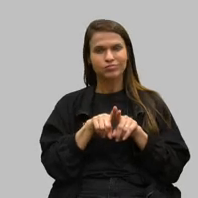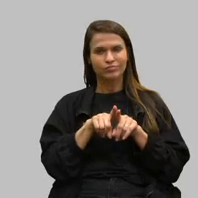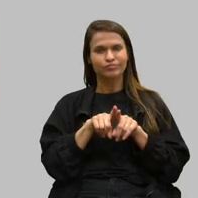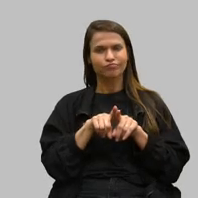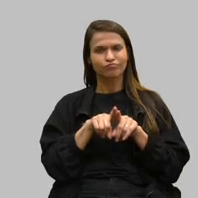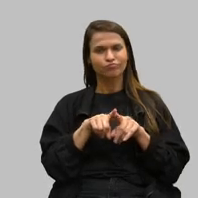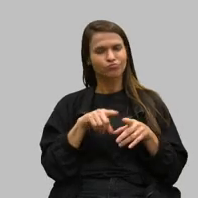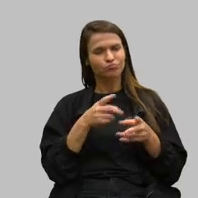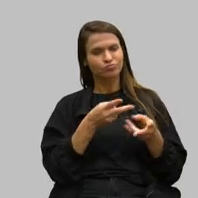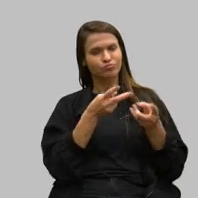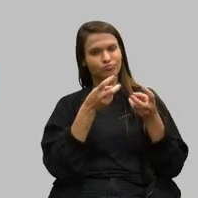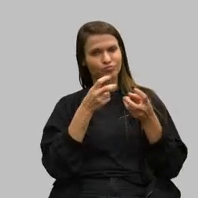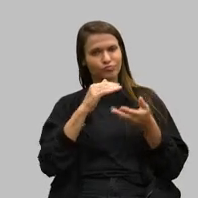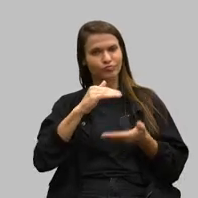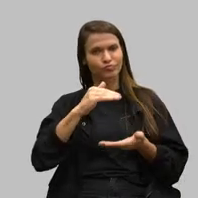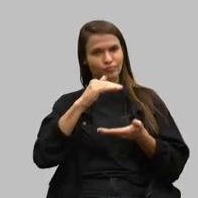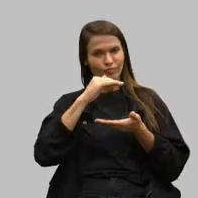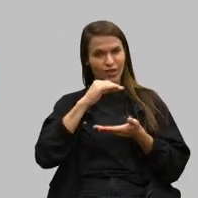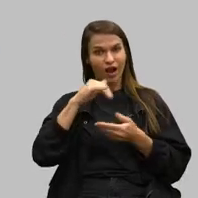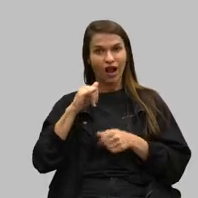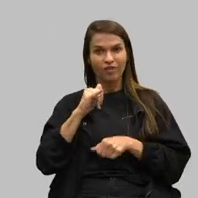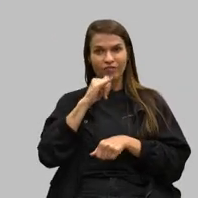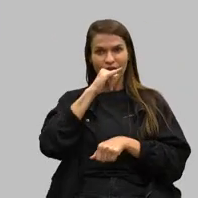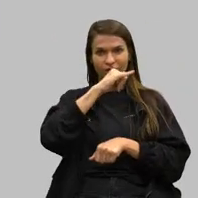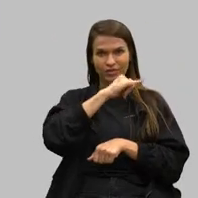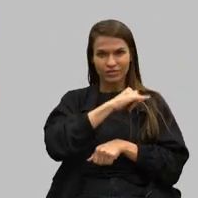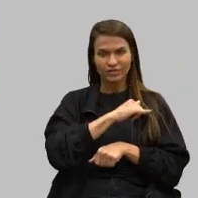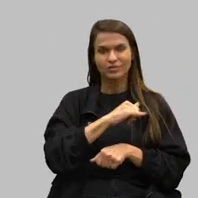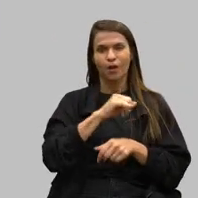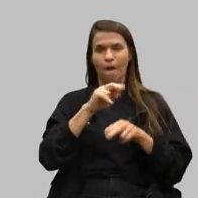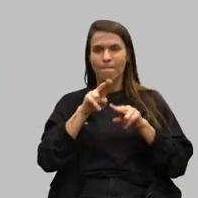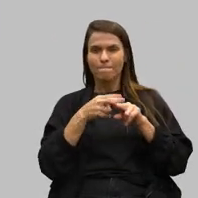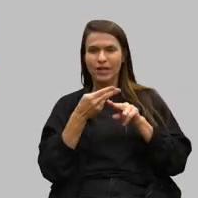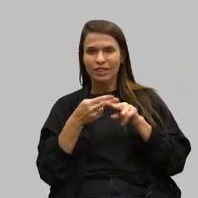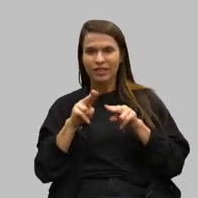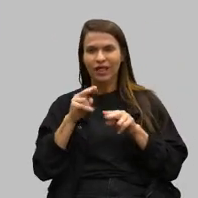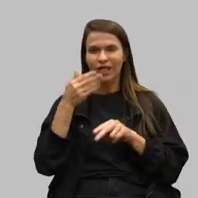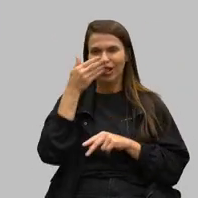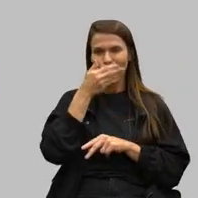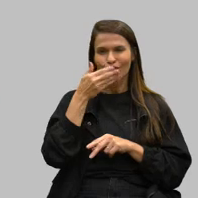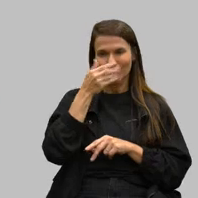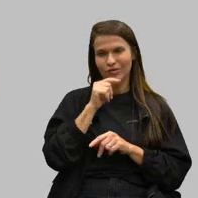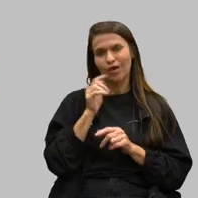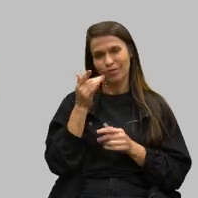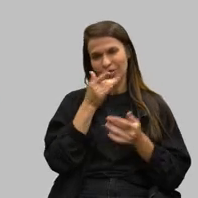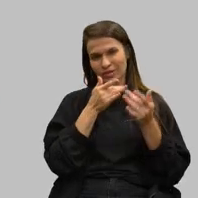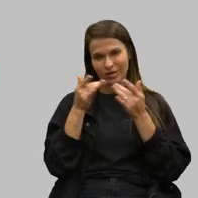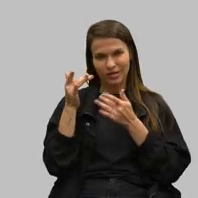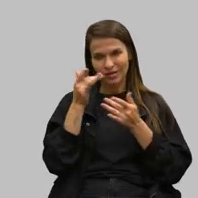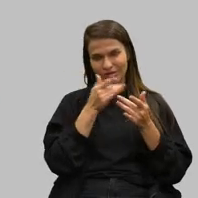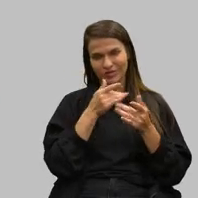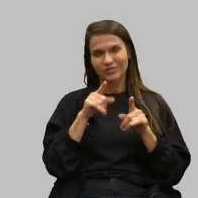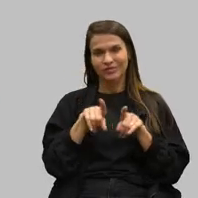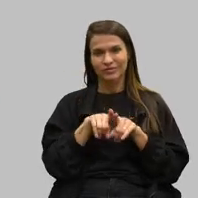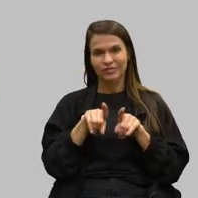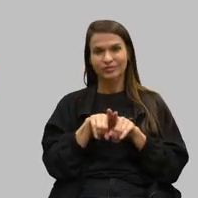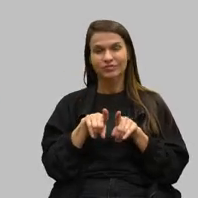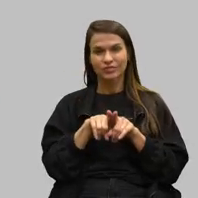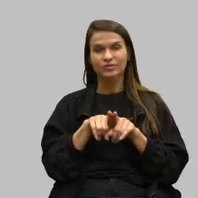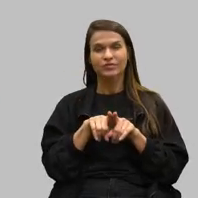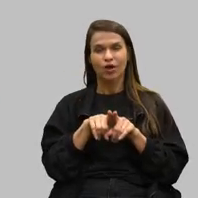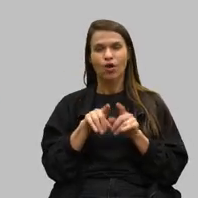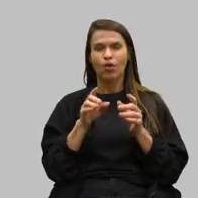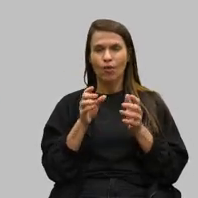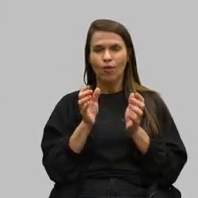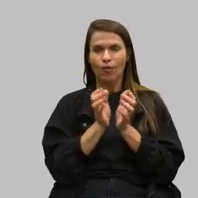lá com um kit aviação, manteiga, dor de leite, isso também é uma delícia, que o provedor, a provedoria, é uma